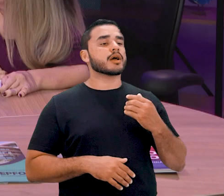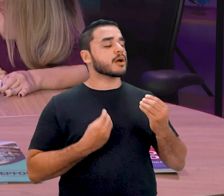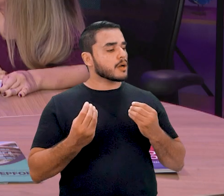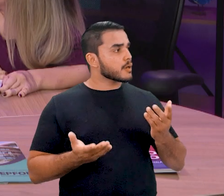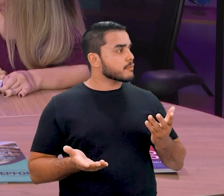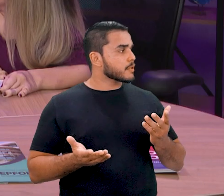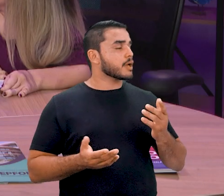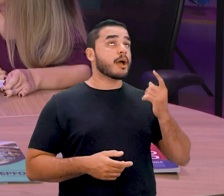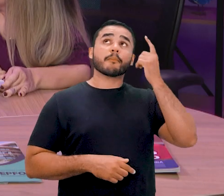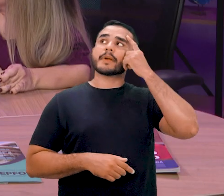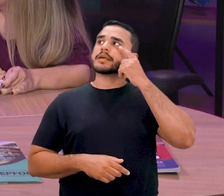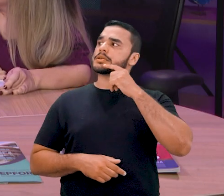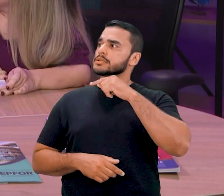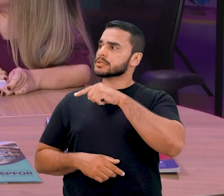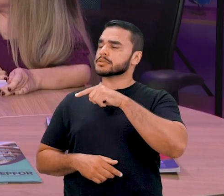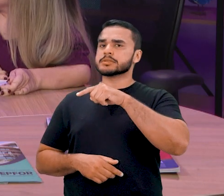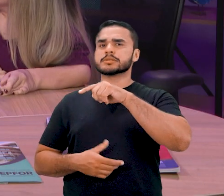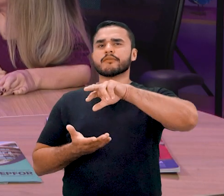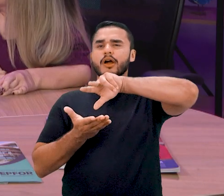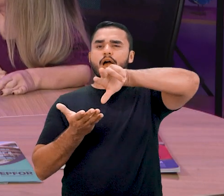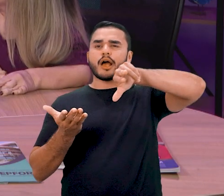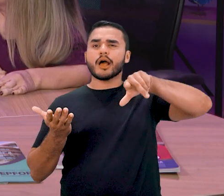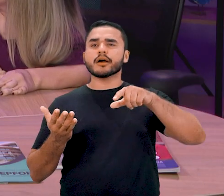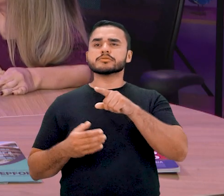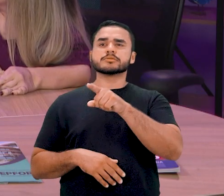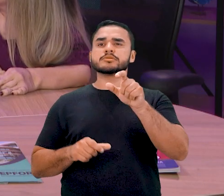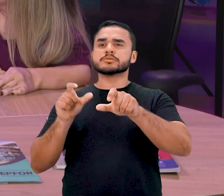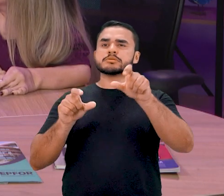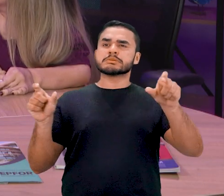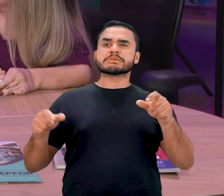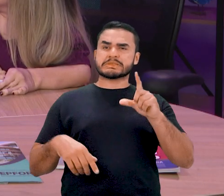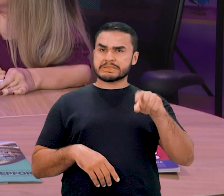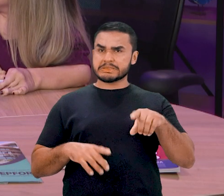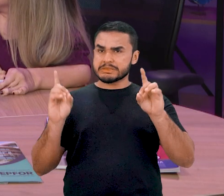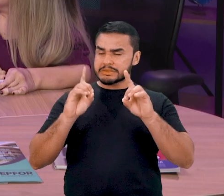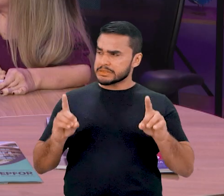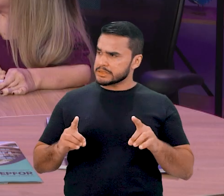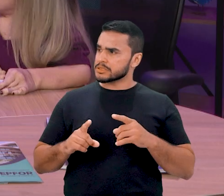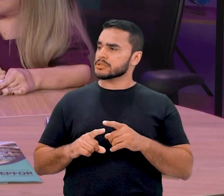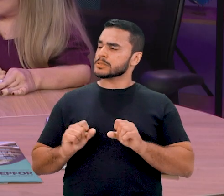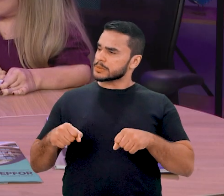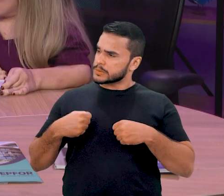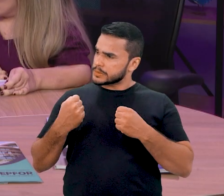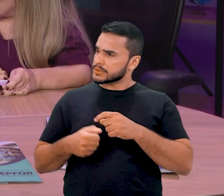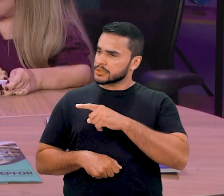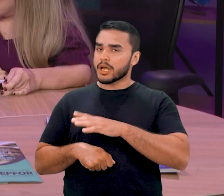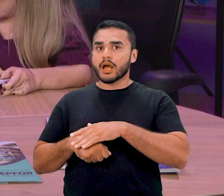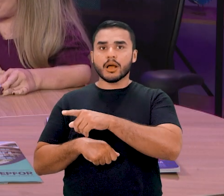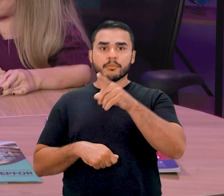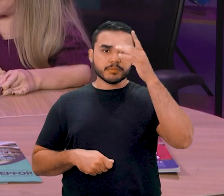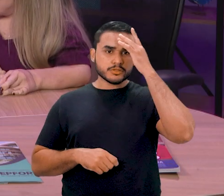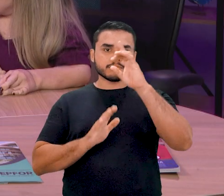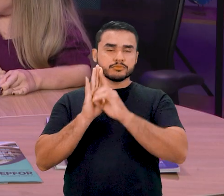diversa como eu tô vendo agora. E isso é o resultado, eu acho, desse trabalho, né, que a gente tem feito. Sim. Eu tava até falando com o outro